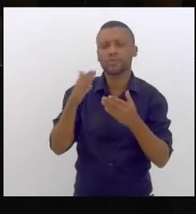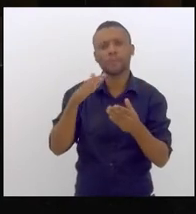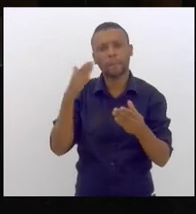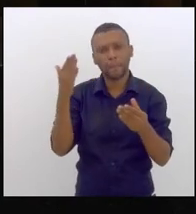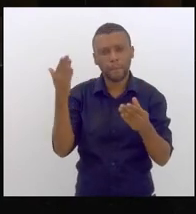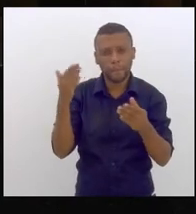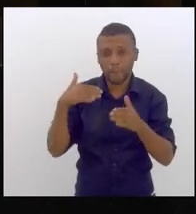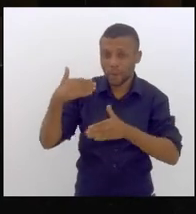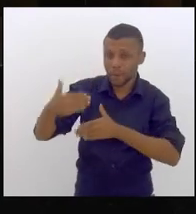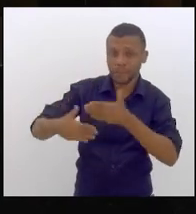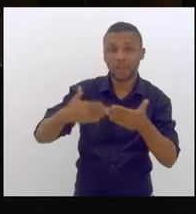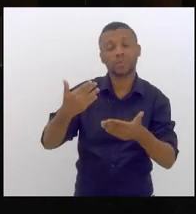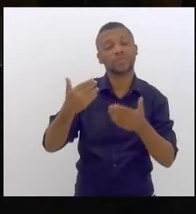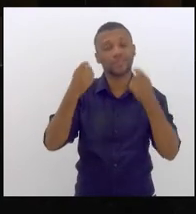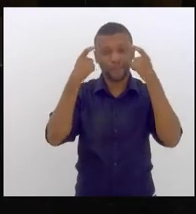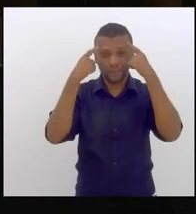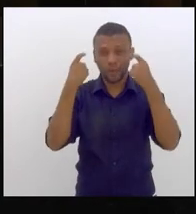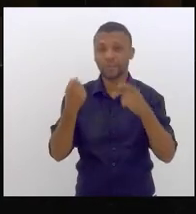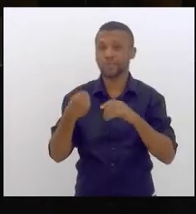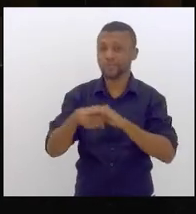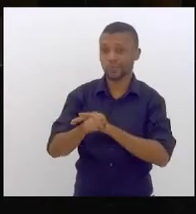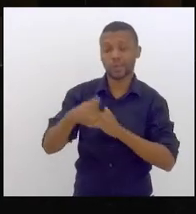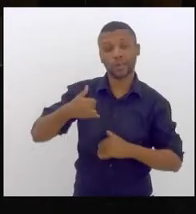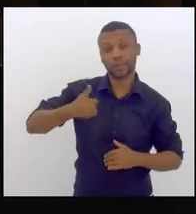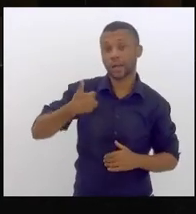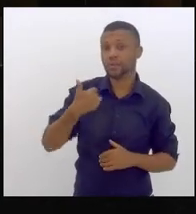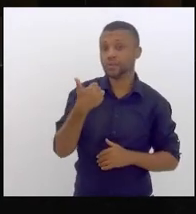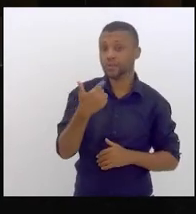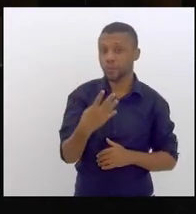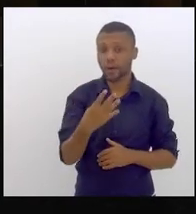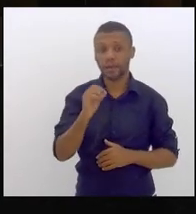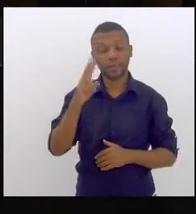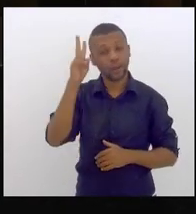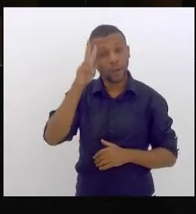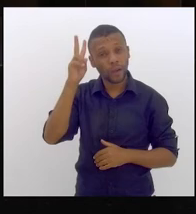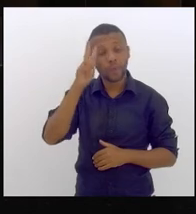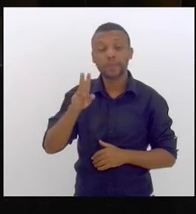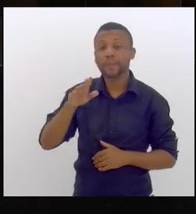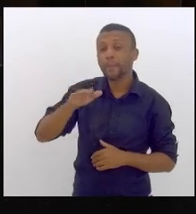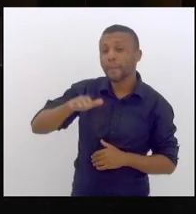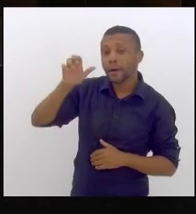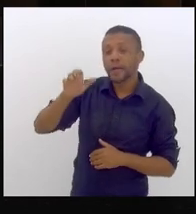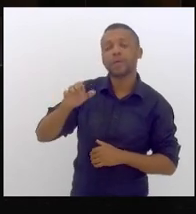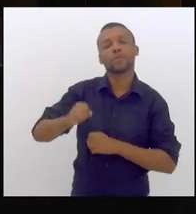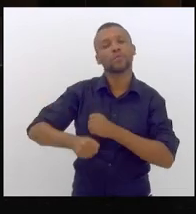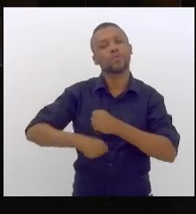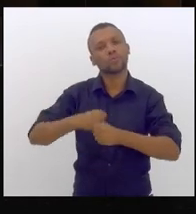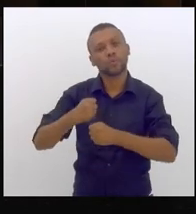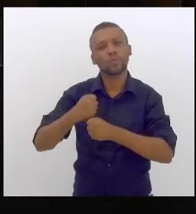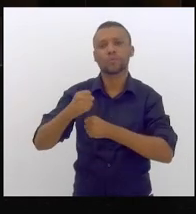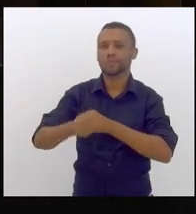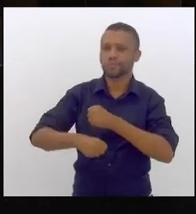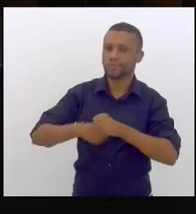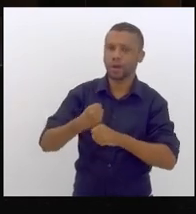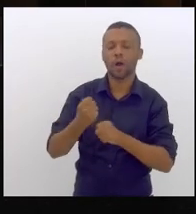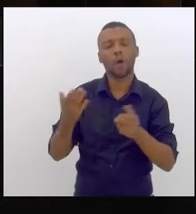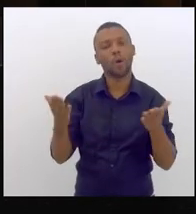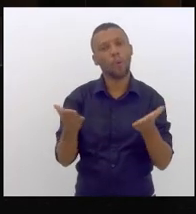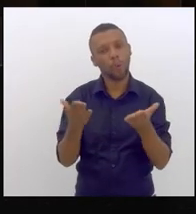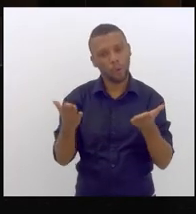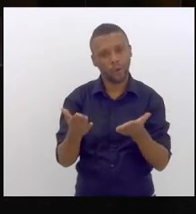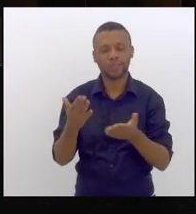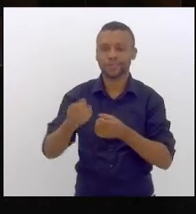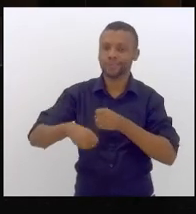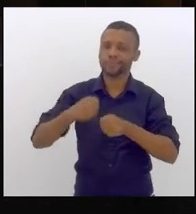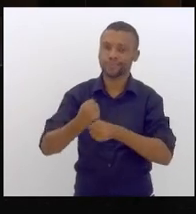de violência obstétrica. Estou fazendo 40 anos e eu lembro da minha mãe a cada ano, e hoje será mais